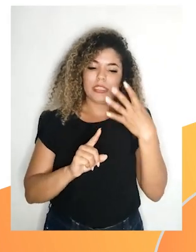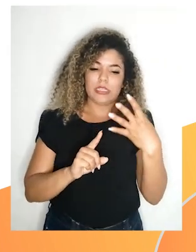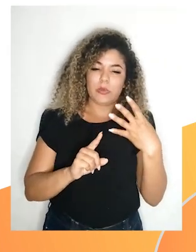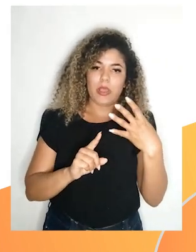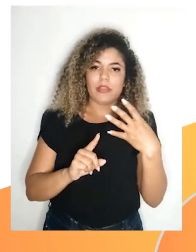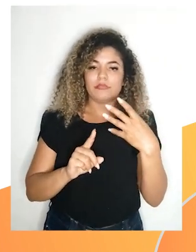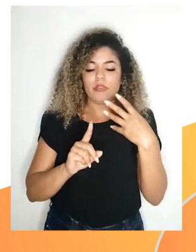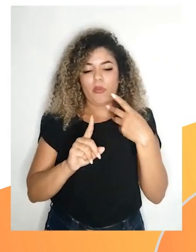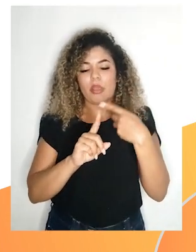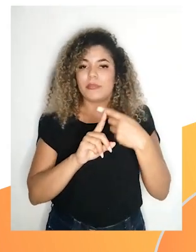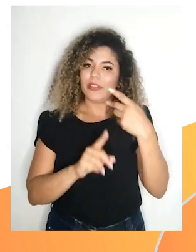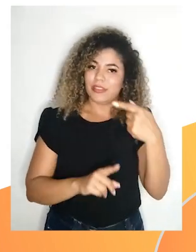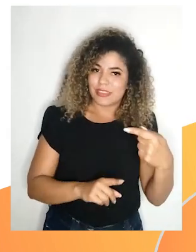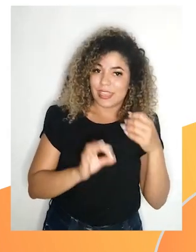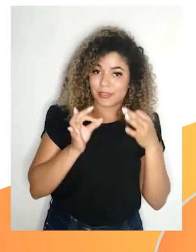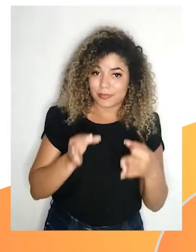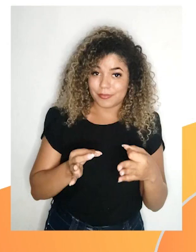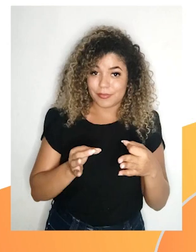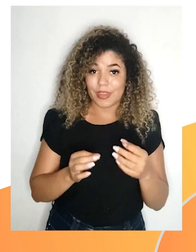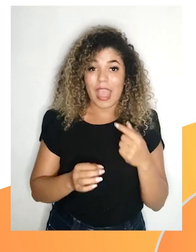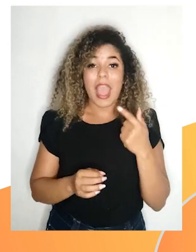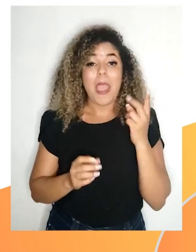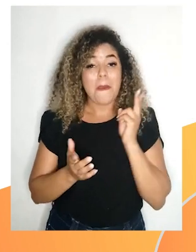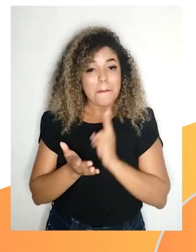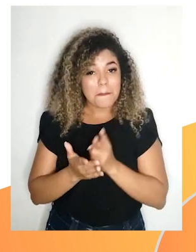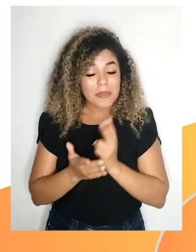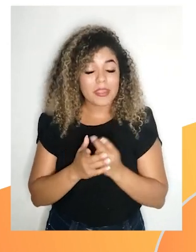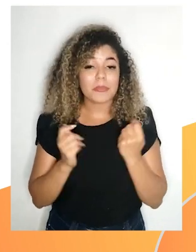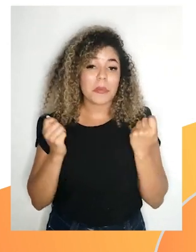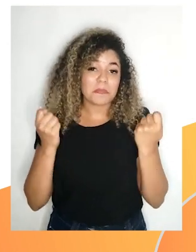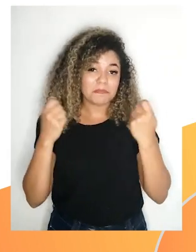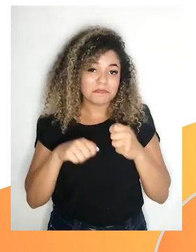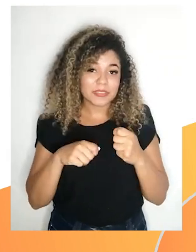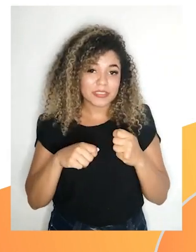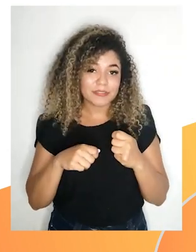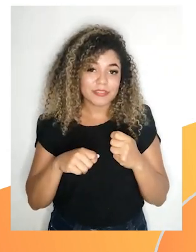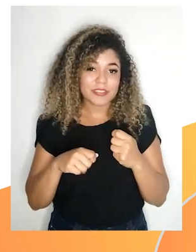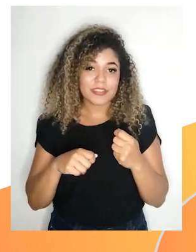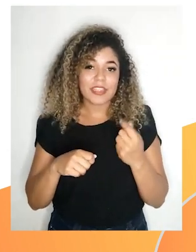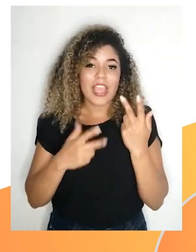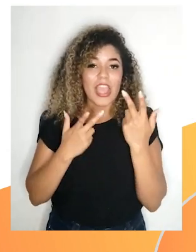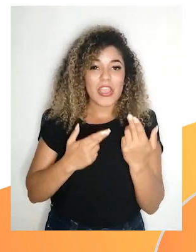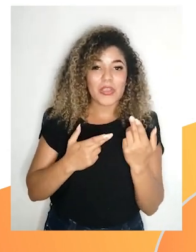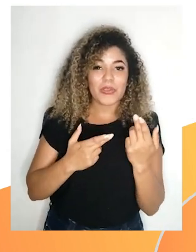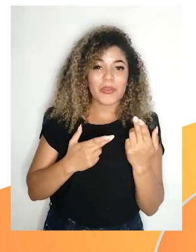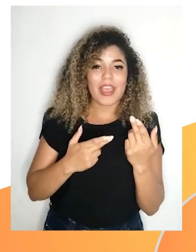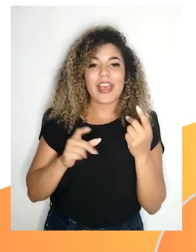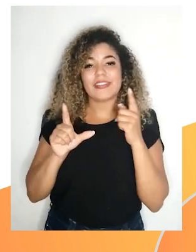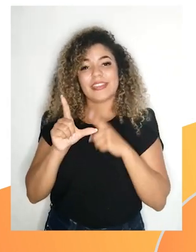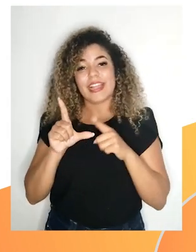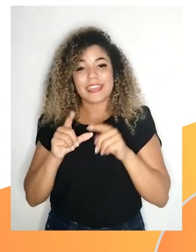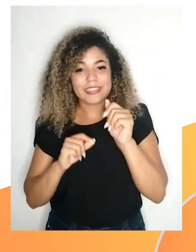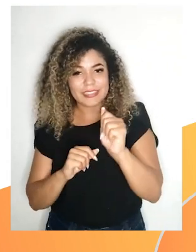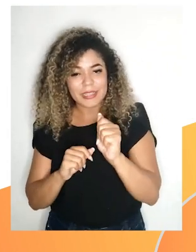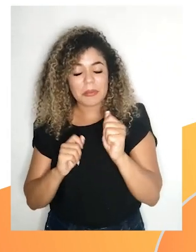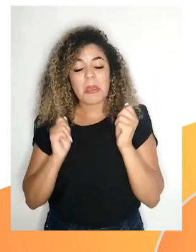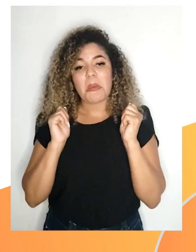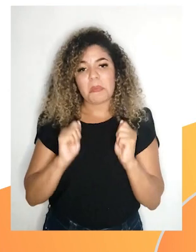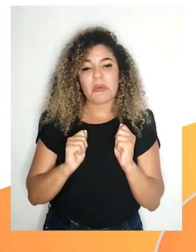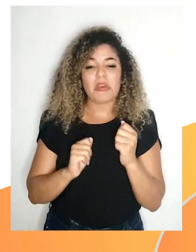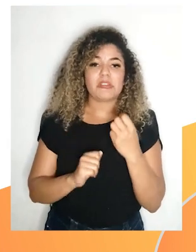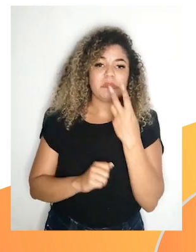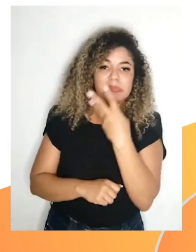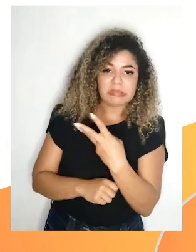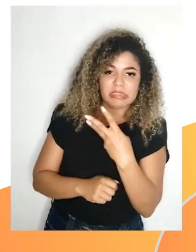3 é 7. E vamos fazer as mesmas possibilidades, igualmente fizemos na letra A, né? Pode ser que aqui